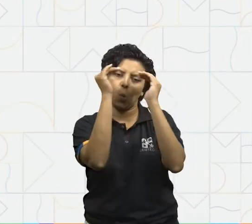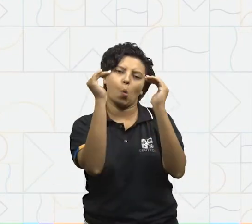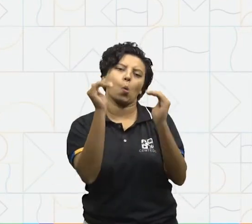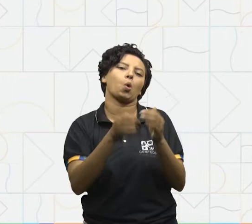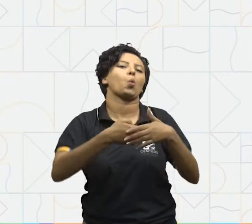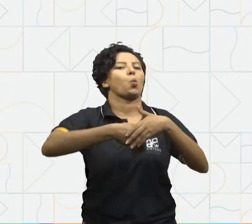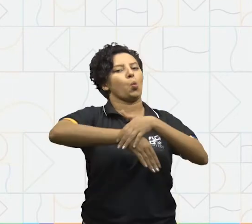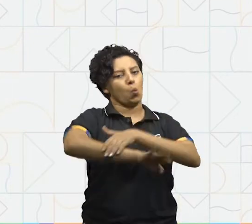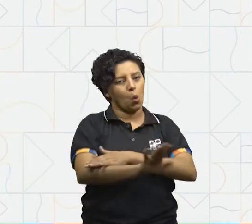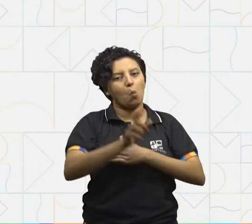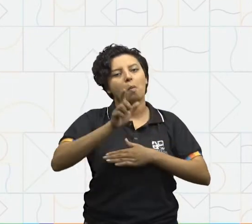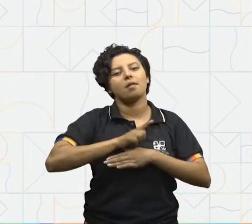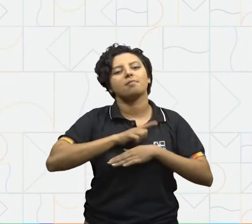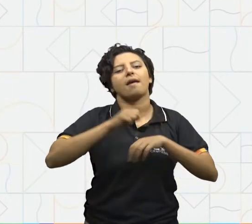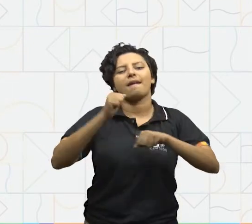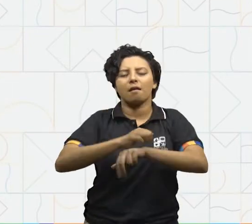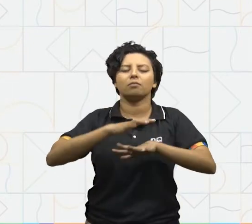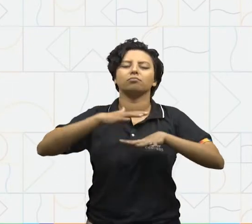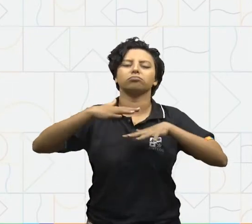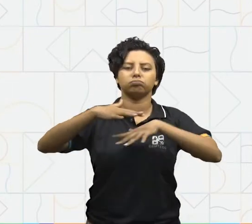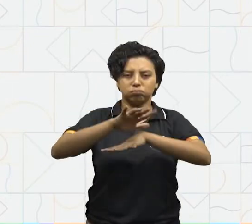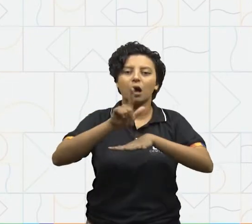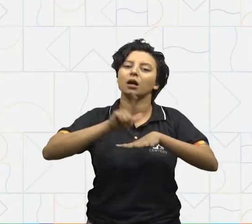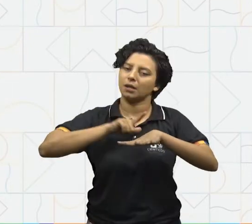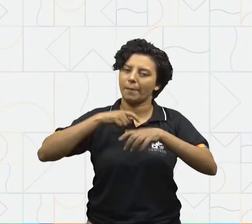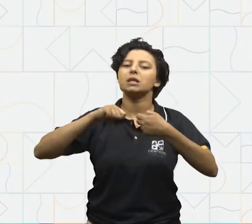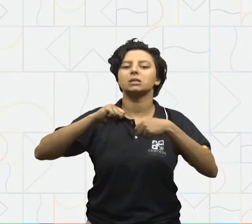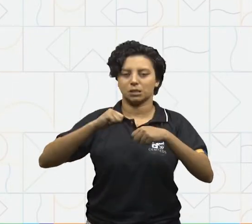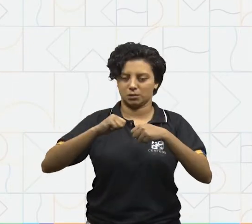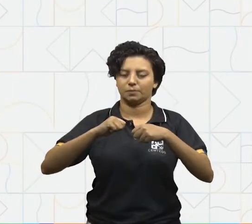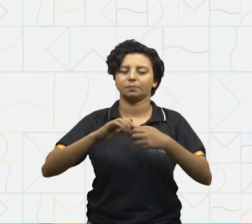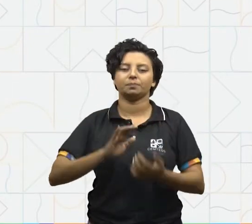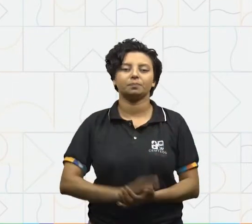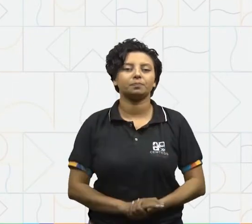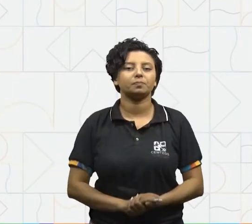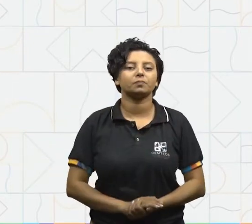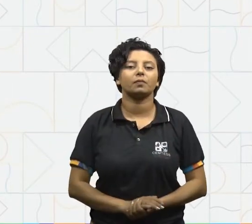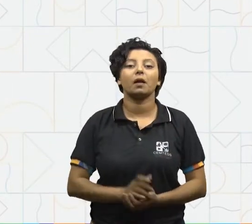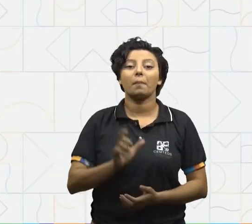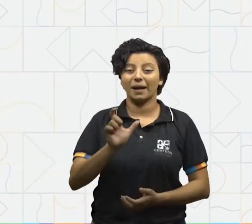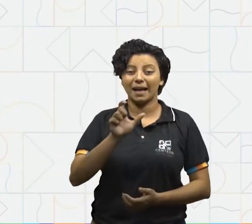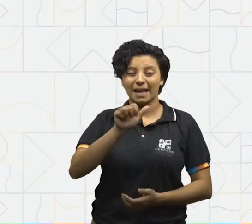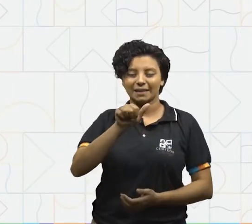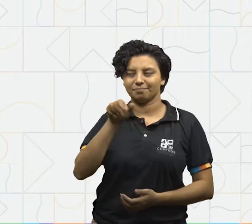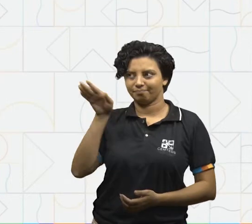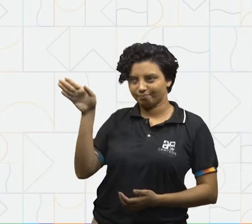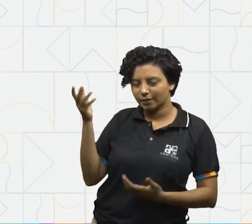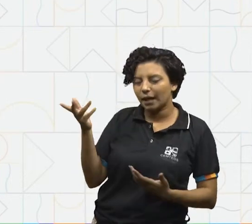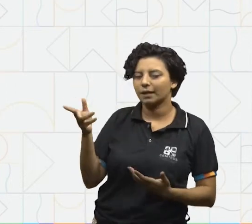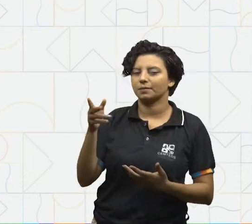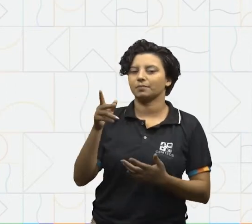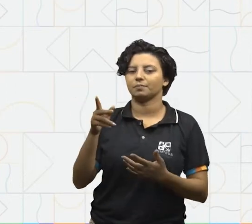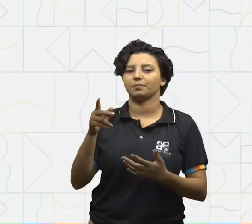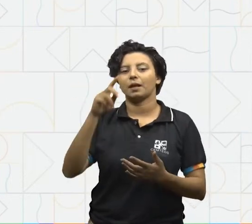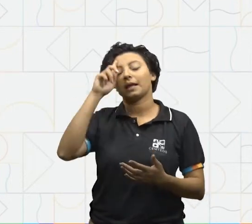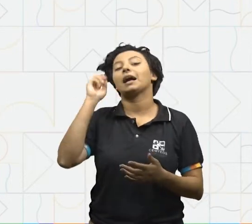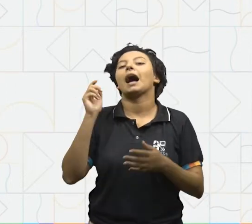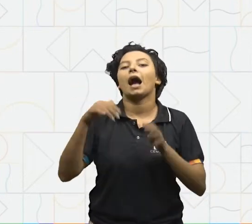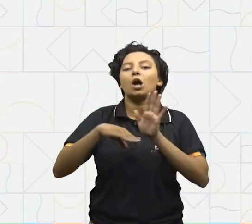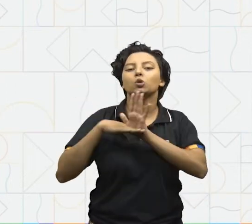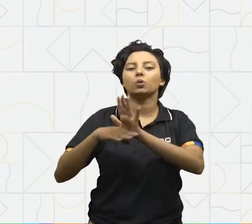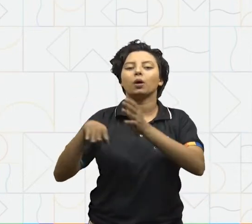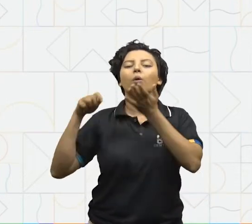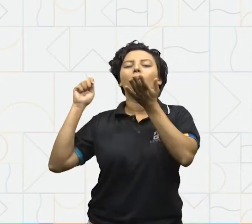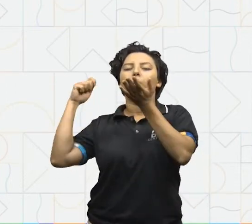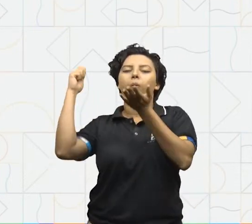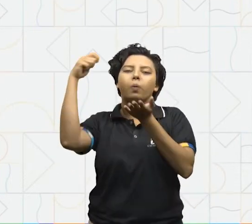e executar os rituais adequados. Os Inuits tinham a ajuda de xamãs, um tipo de sacerdote que